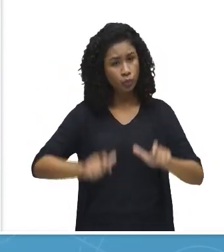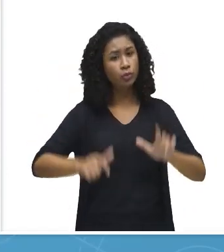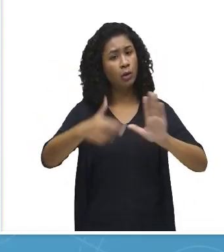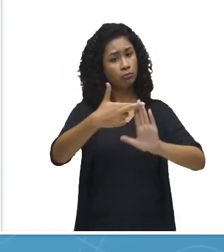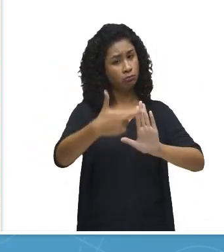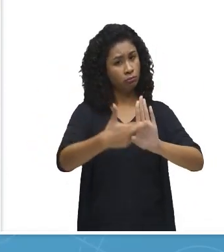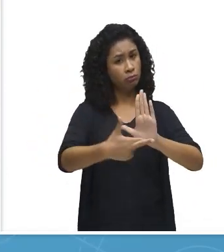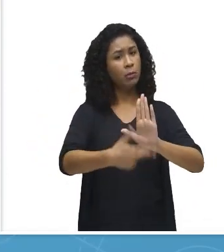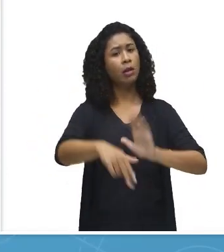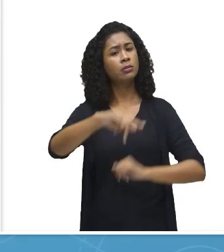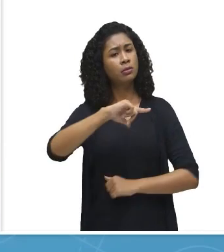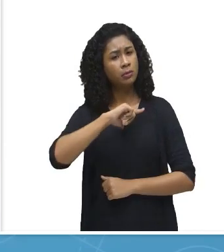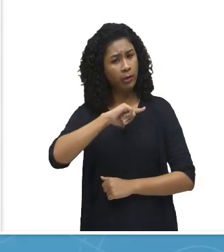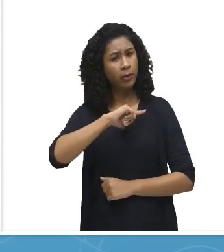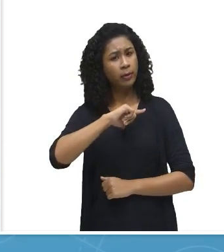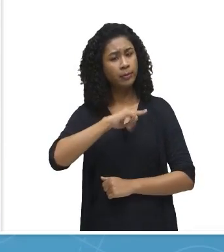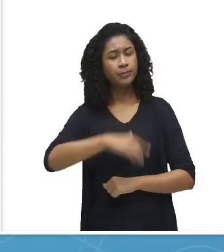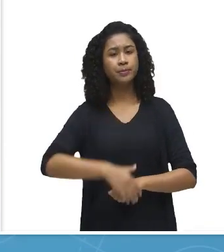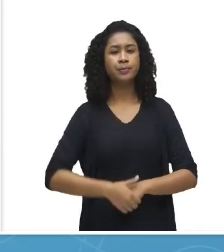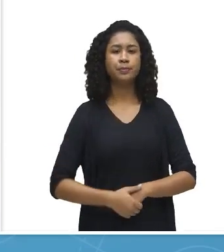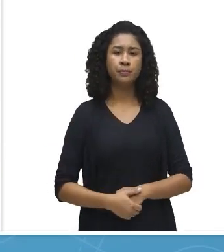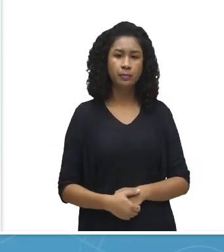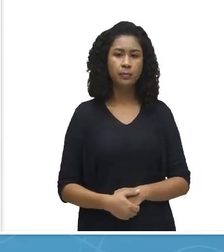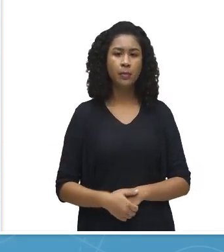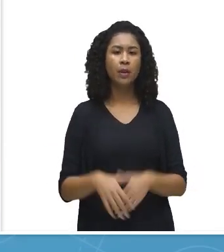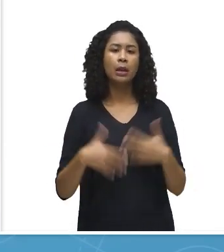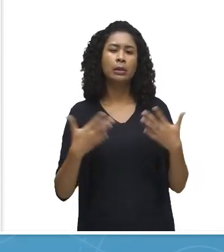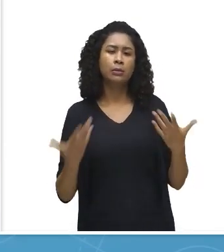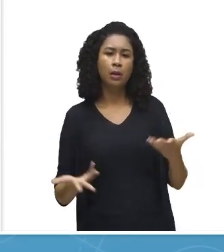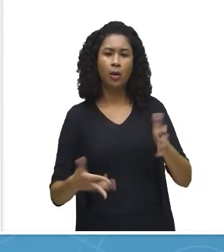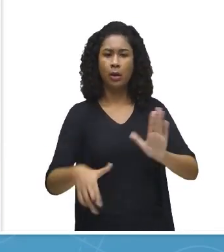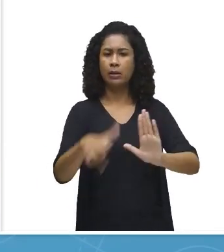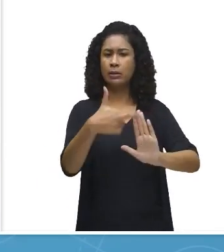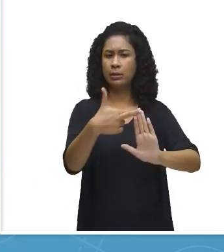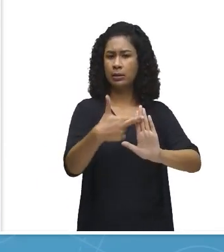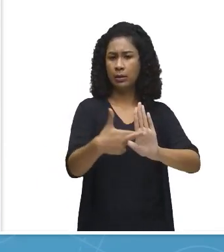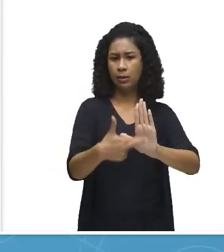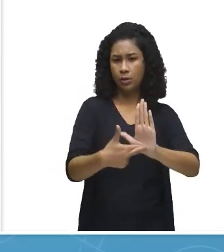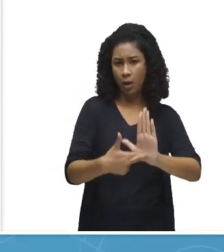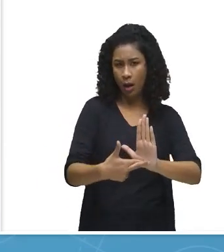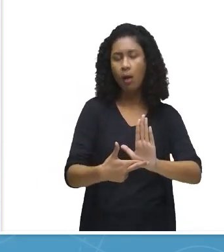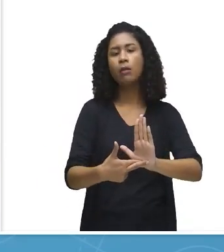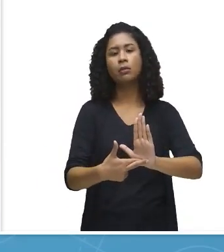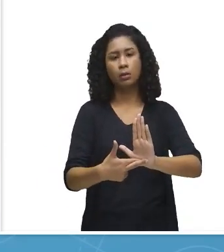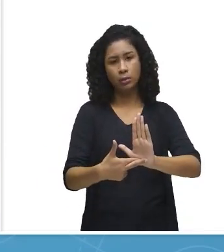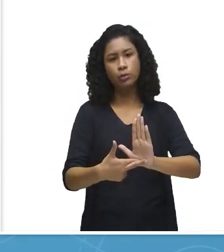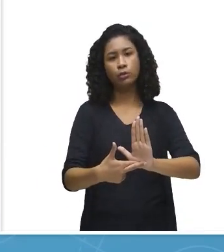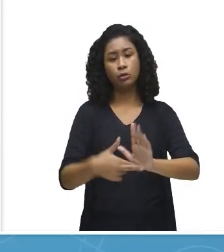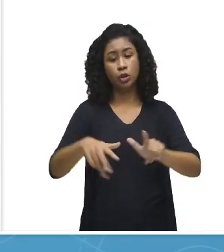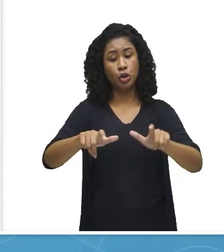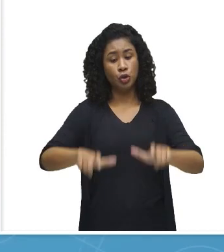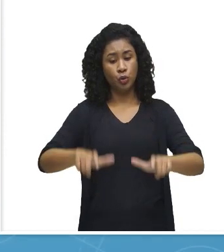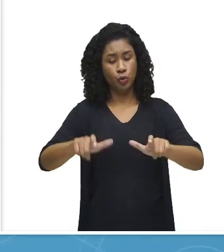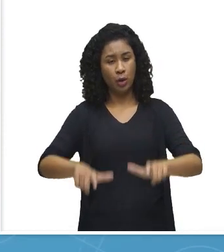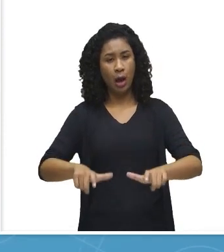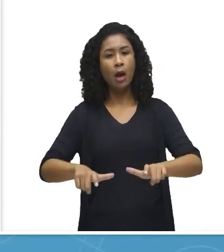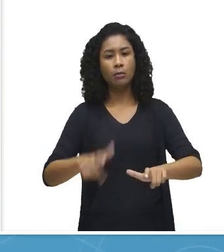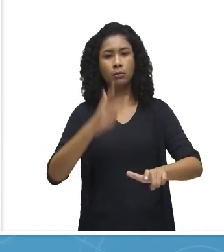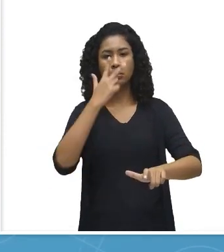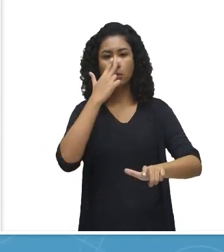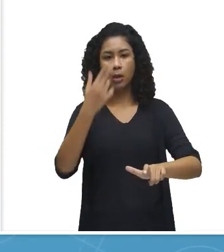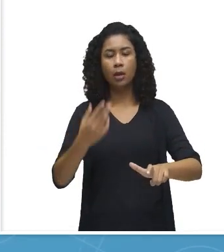exige, né? Então, esses padrões, essas normas, esse jeito